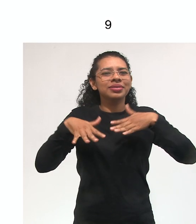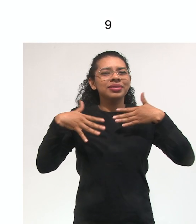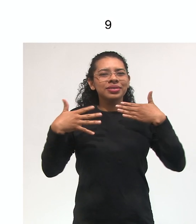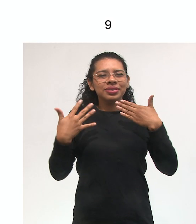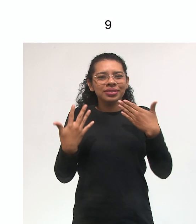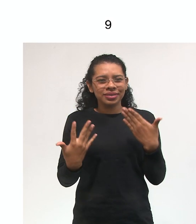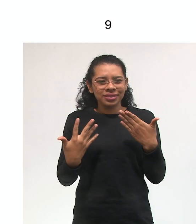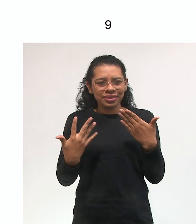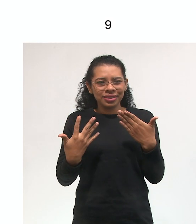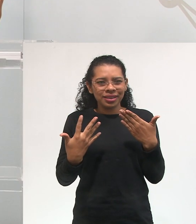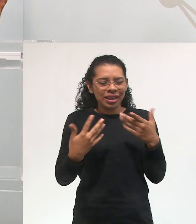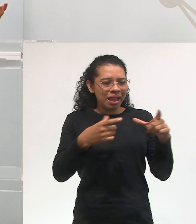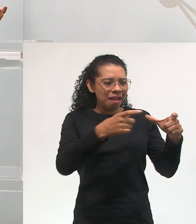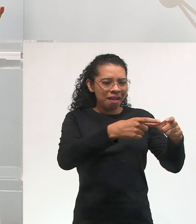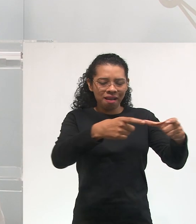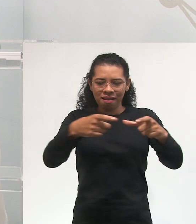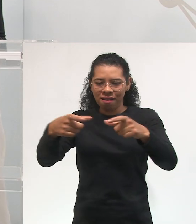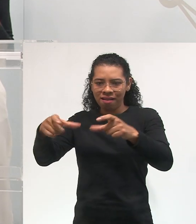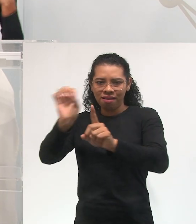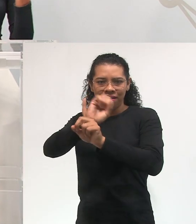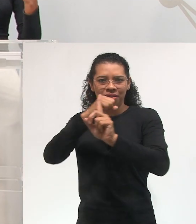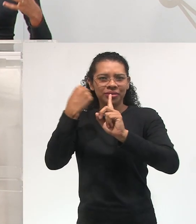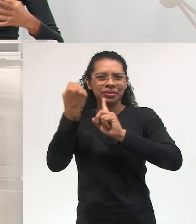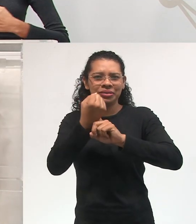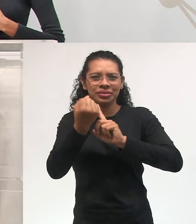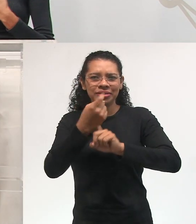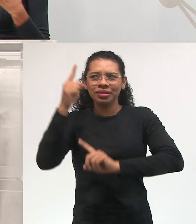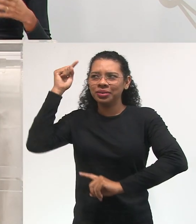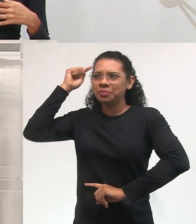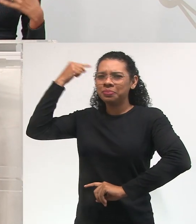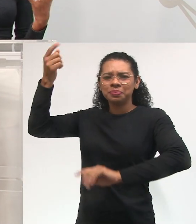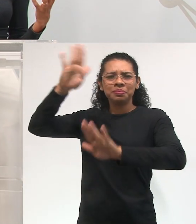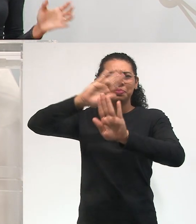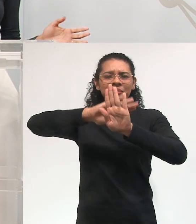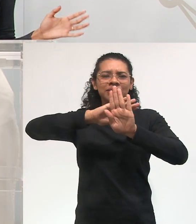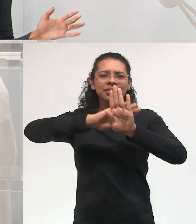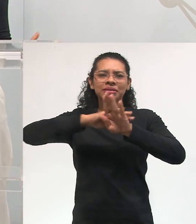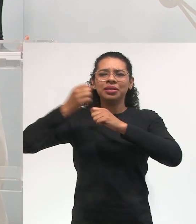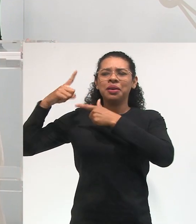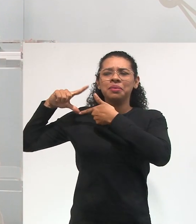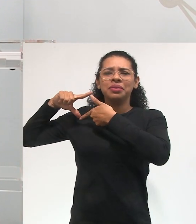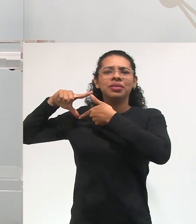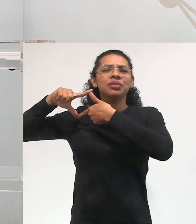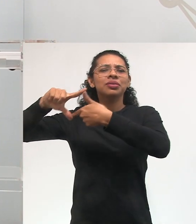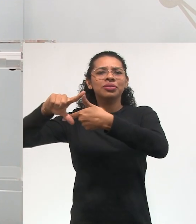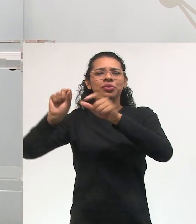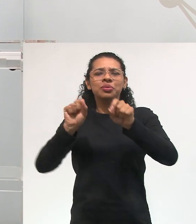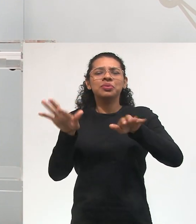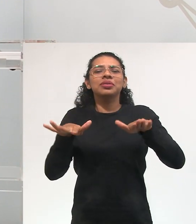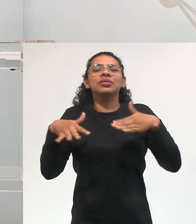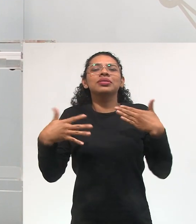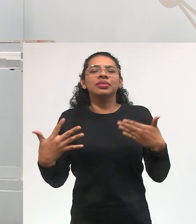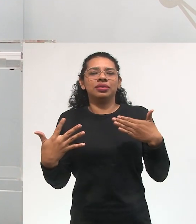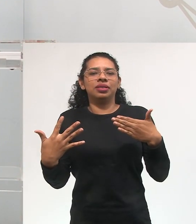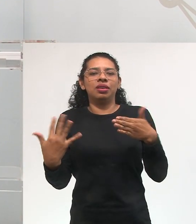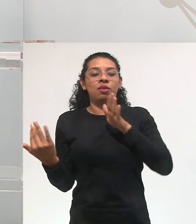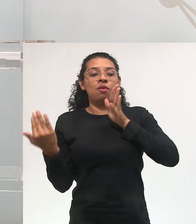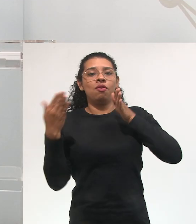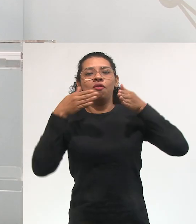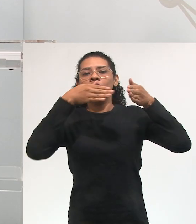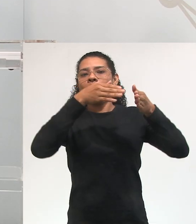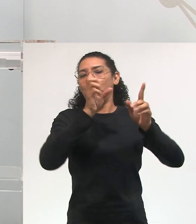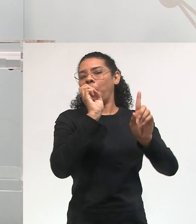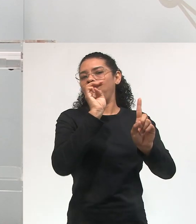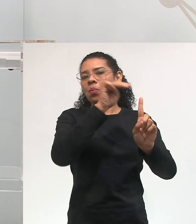de classes sociais, alienação, ideologia tem a ver com a educação, mulher? Olha só, para